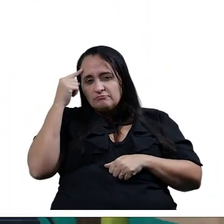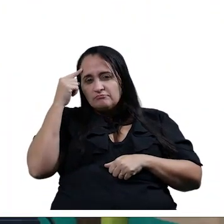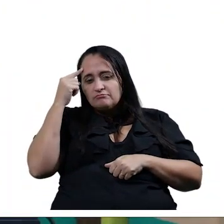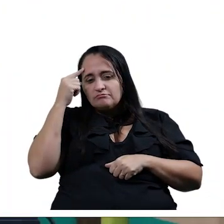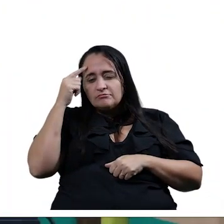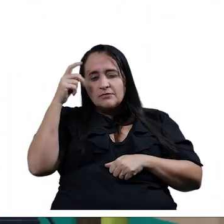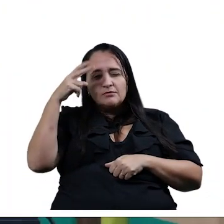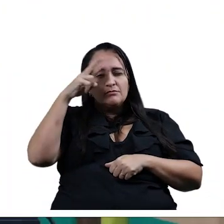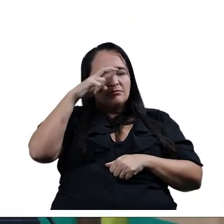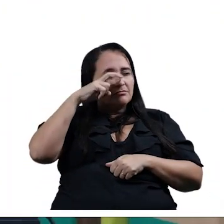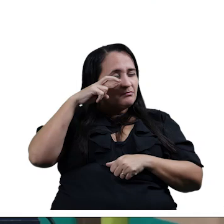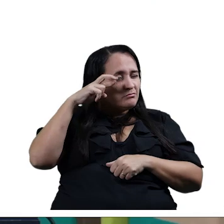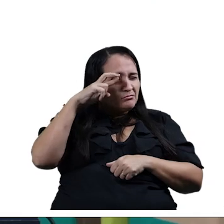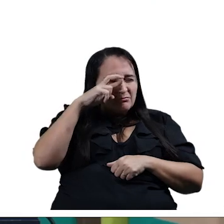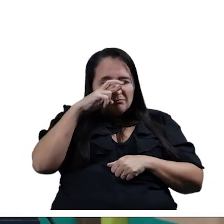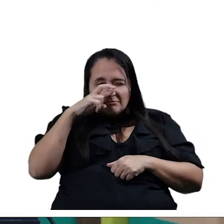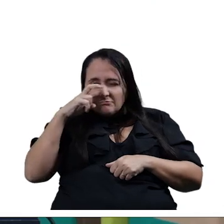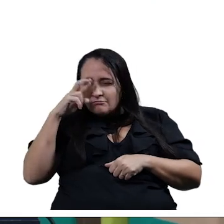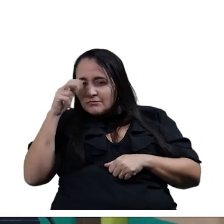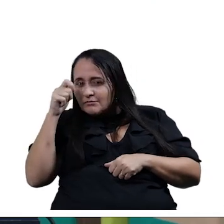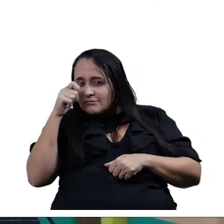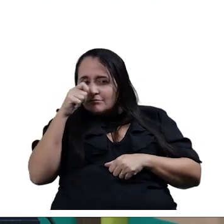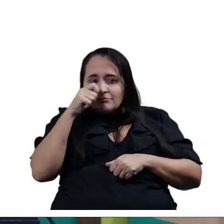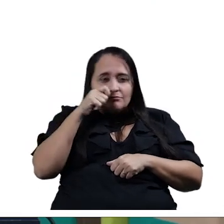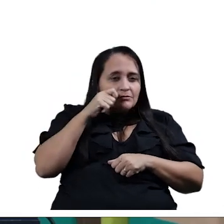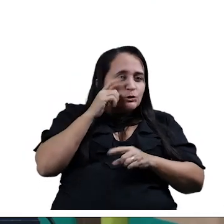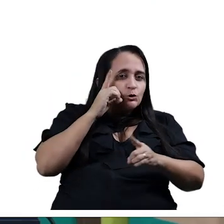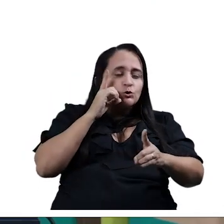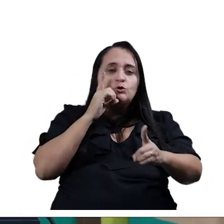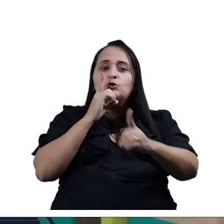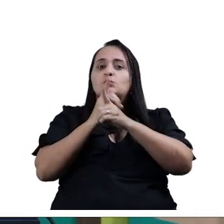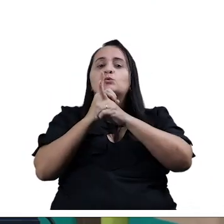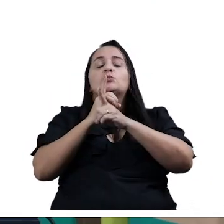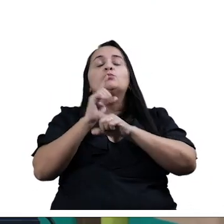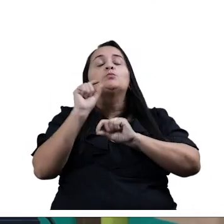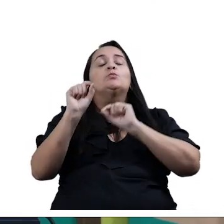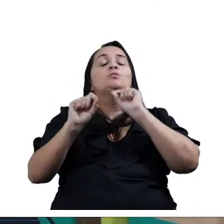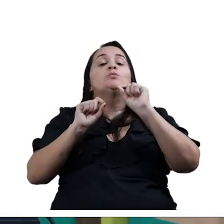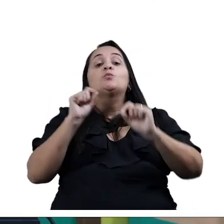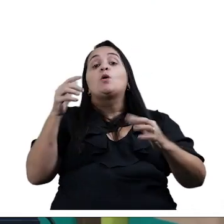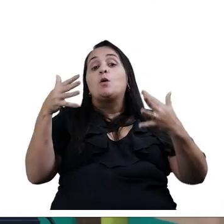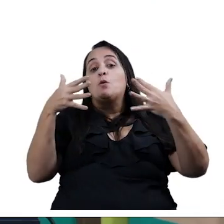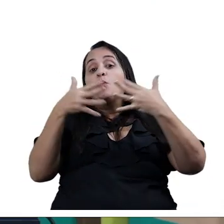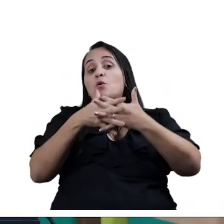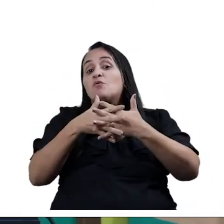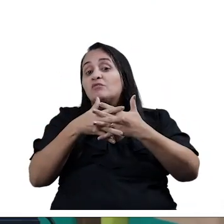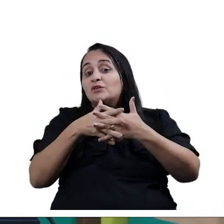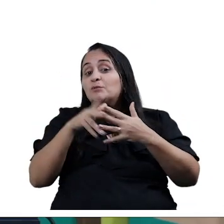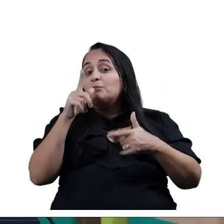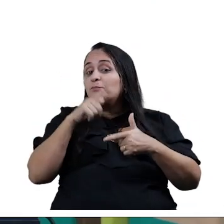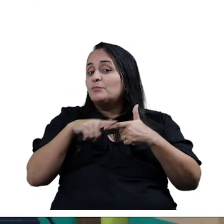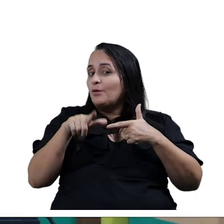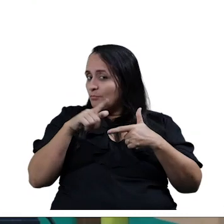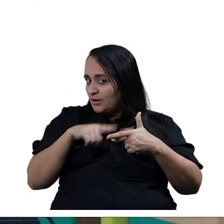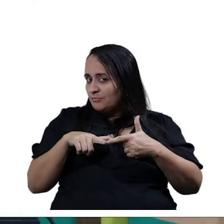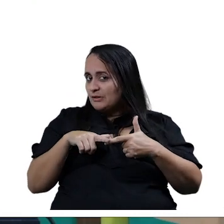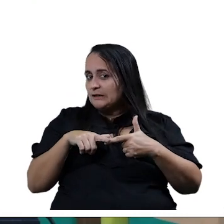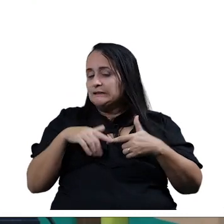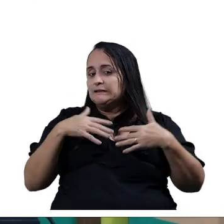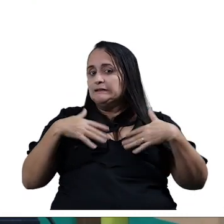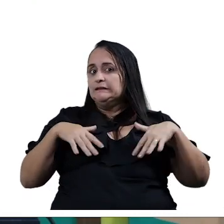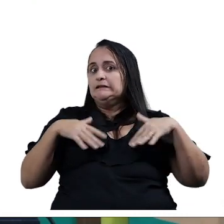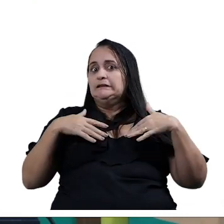lupinha de detetive vai buscando descobrir qual é o conflito, qual é o problema. Hoje Zezé